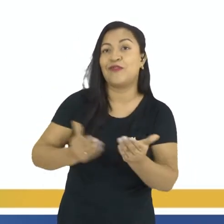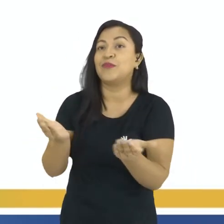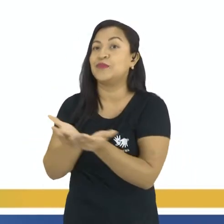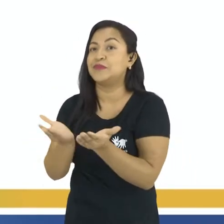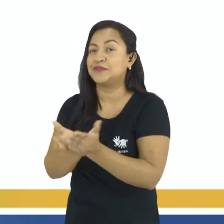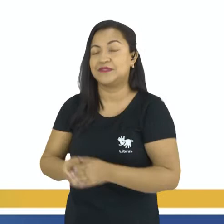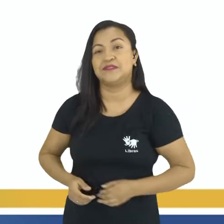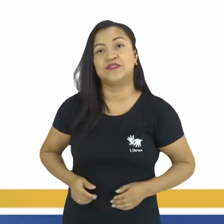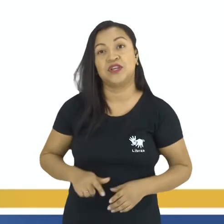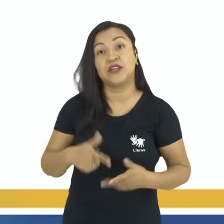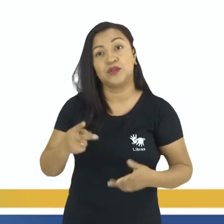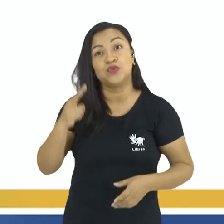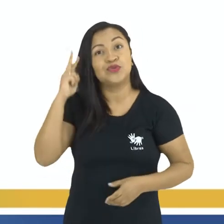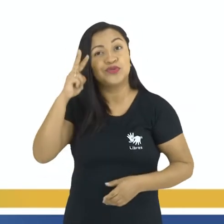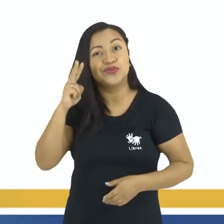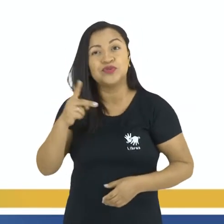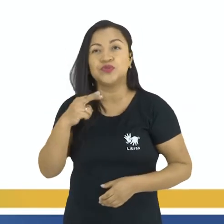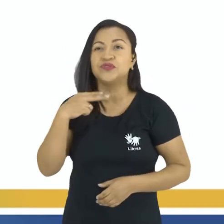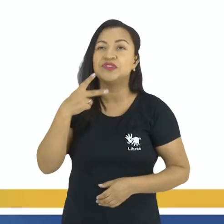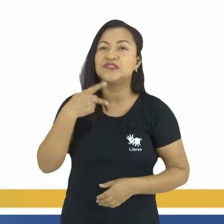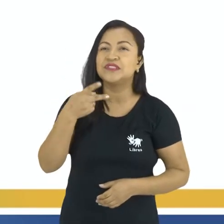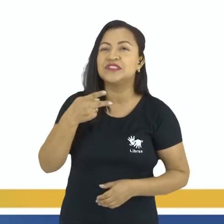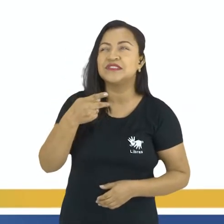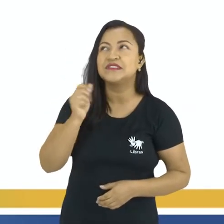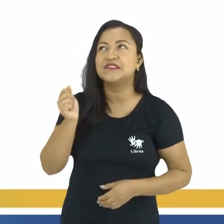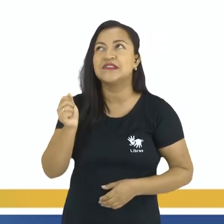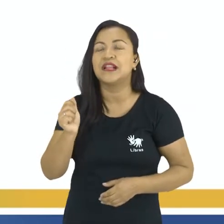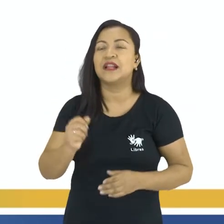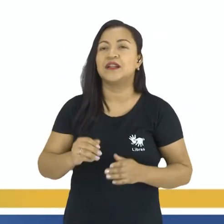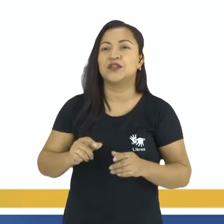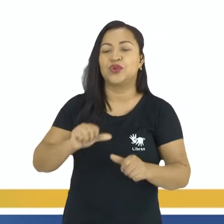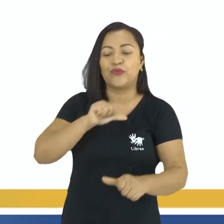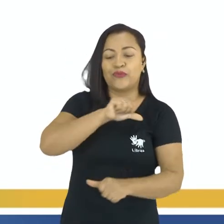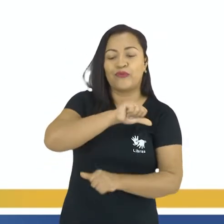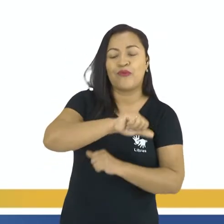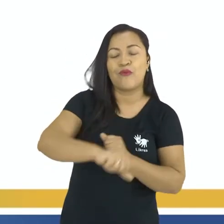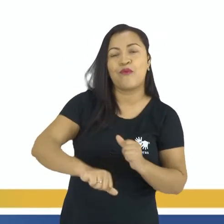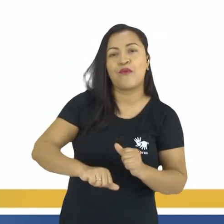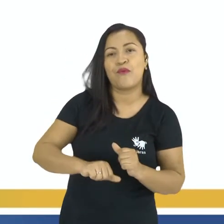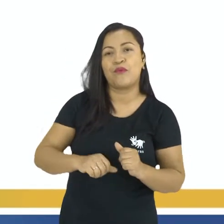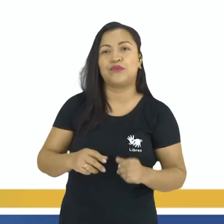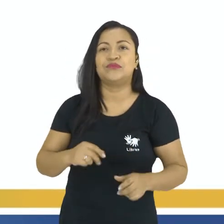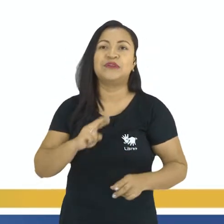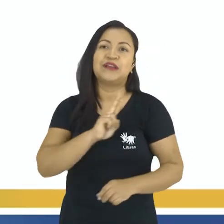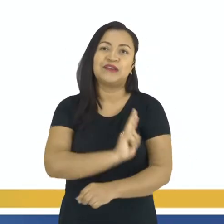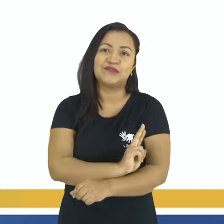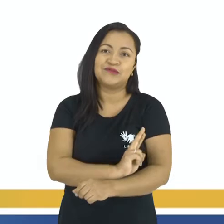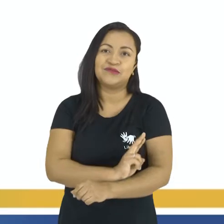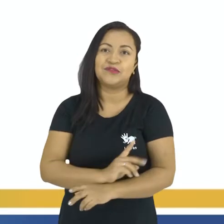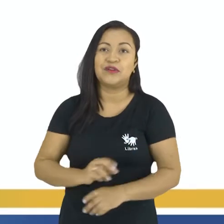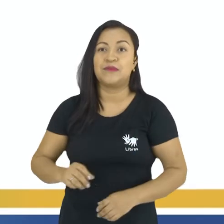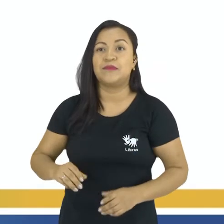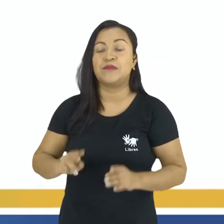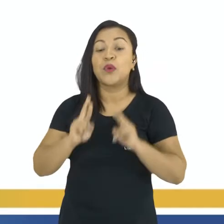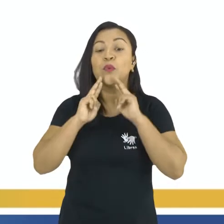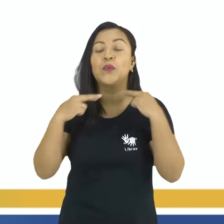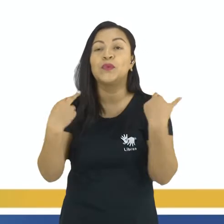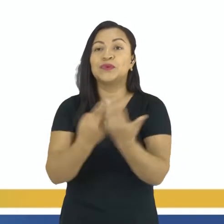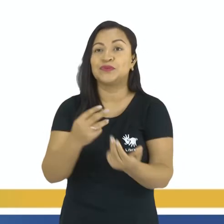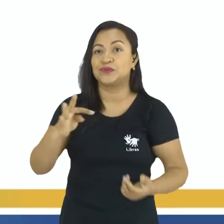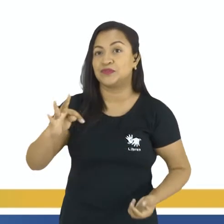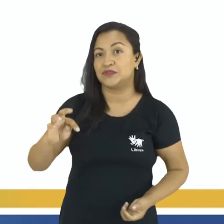as vezes que você ouvir falar em contra-reforma, lembre do Concílio de Trento, a Igreja Católica